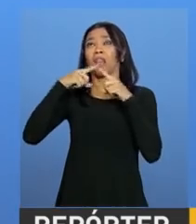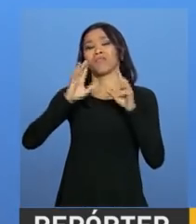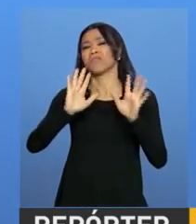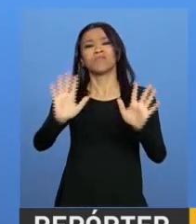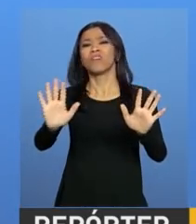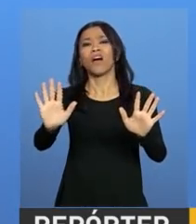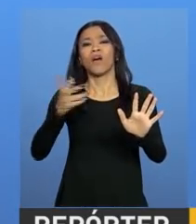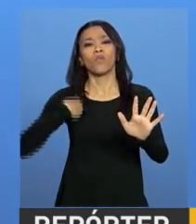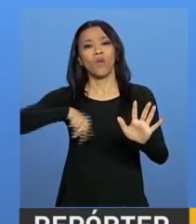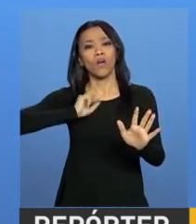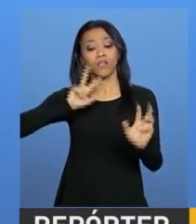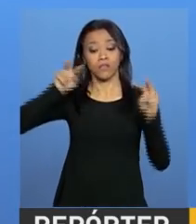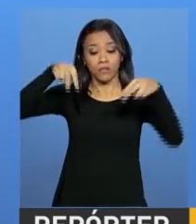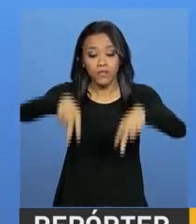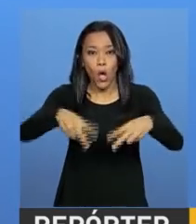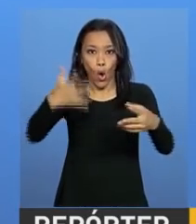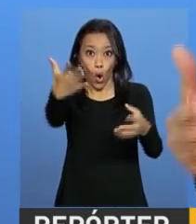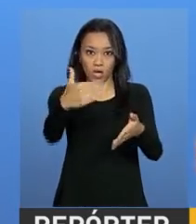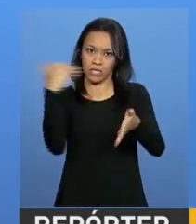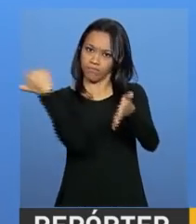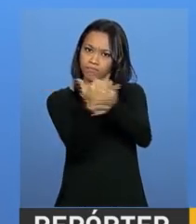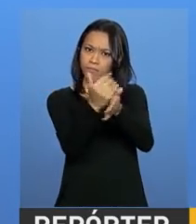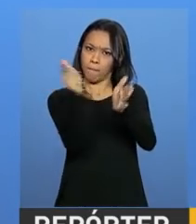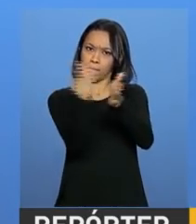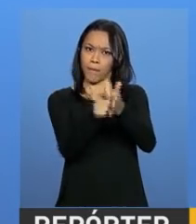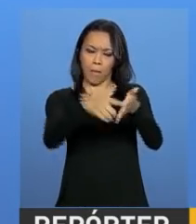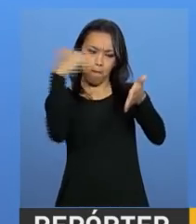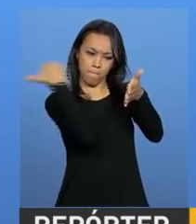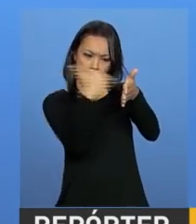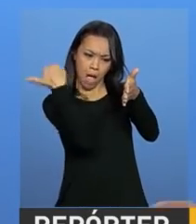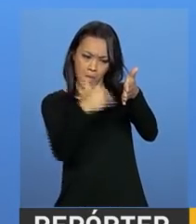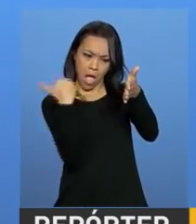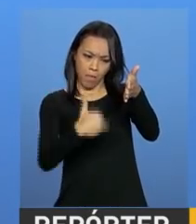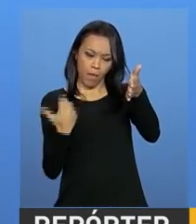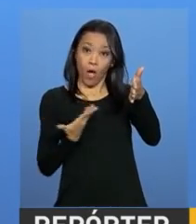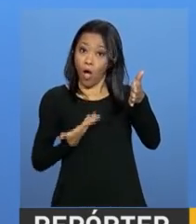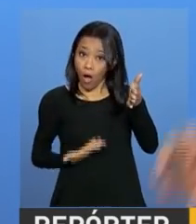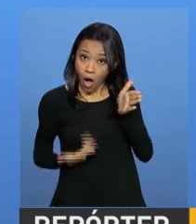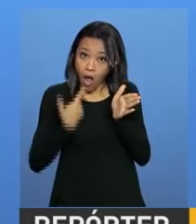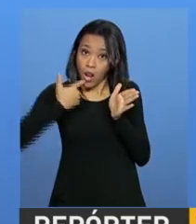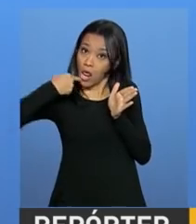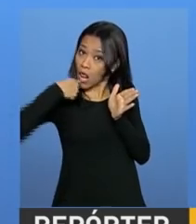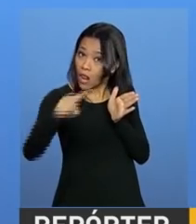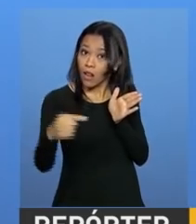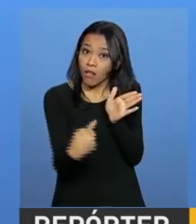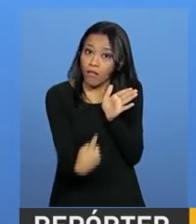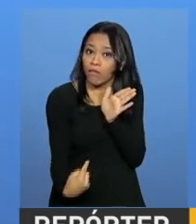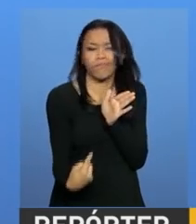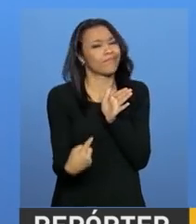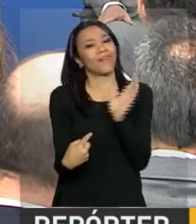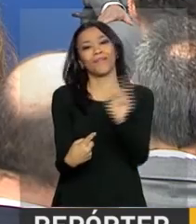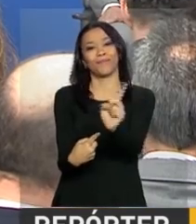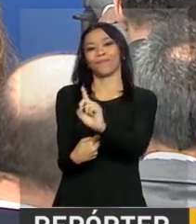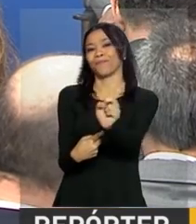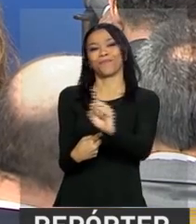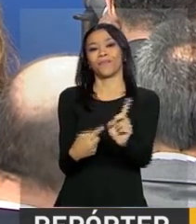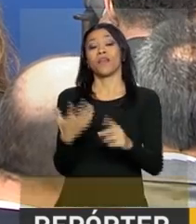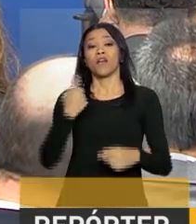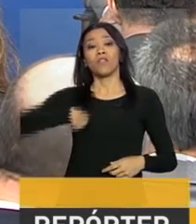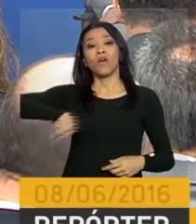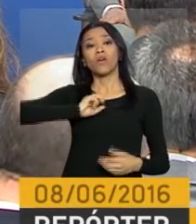nada não estamos aqui para pedir Olha tá aqui uma lista de reivindicações não nós viemos aqui para lhe dizer o